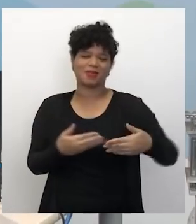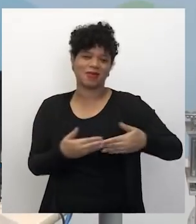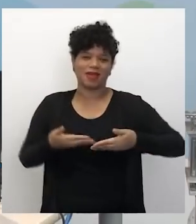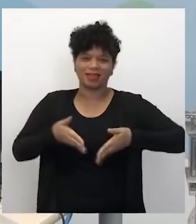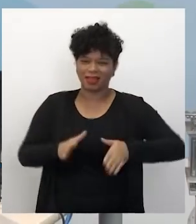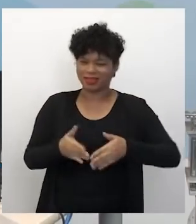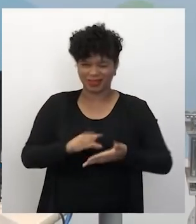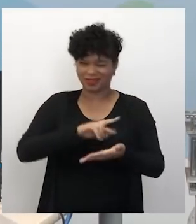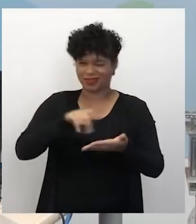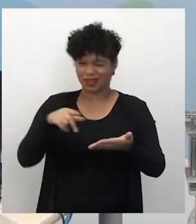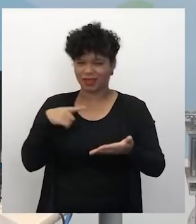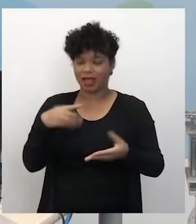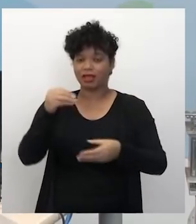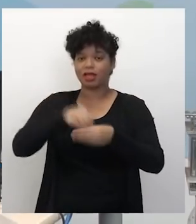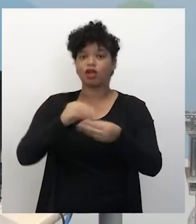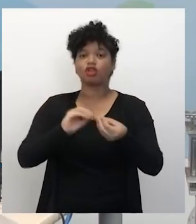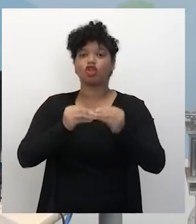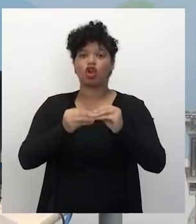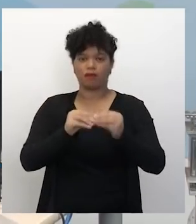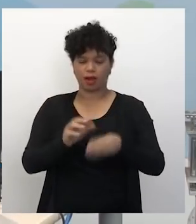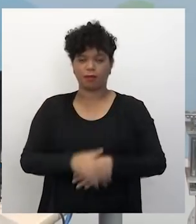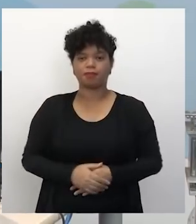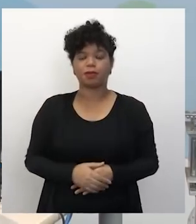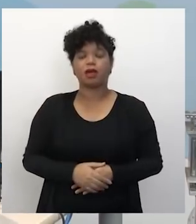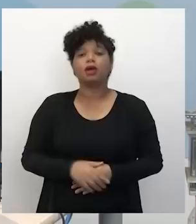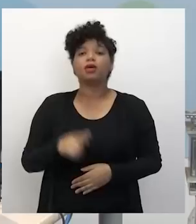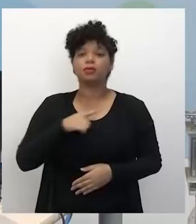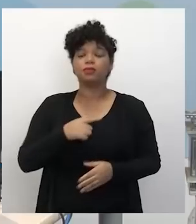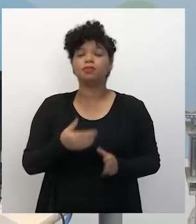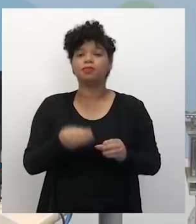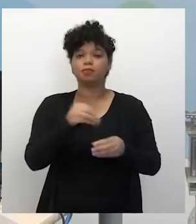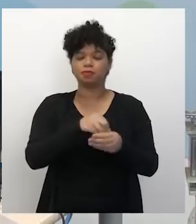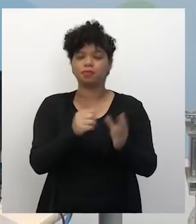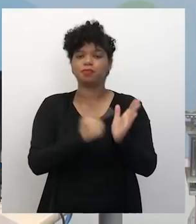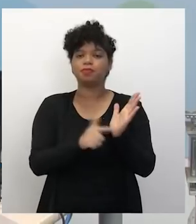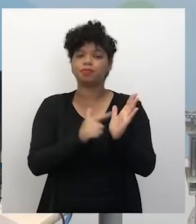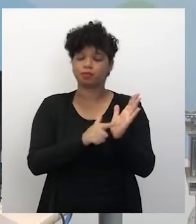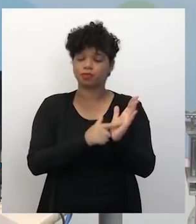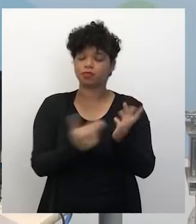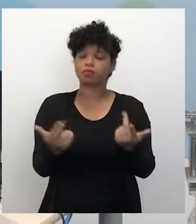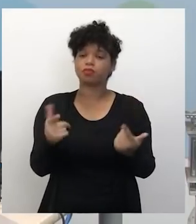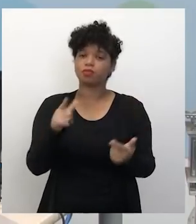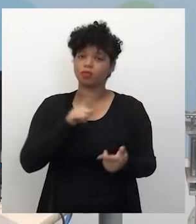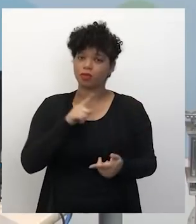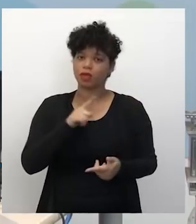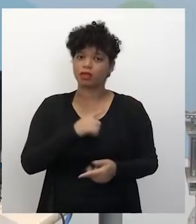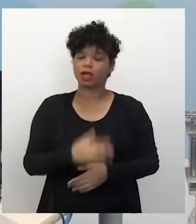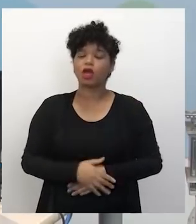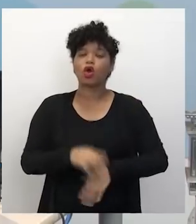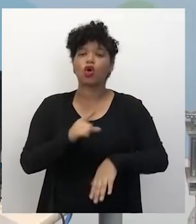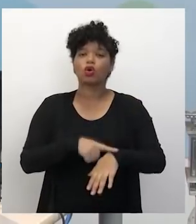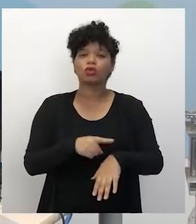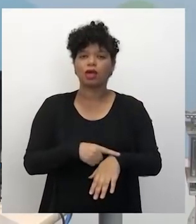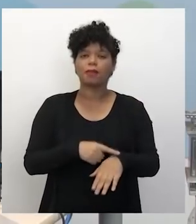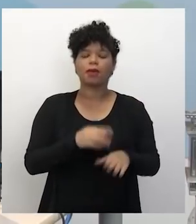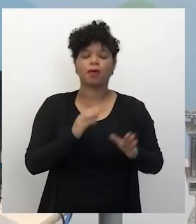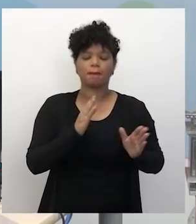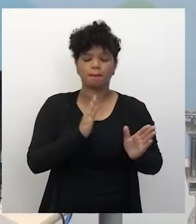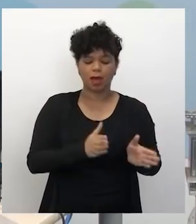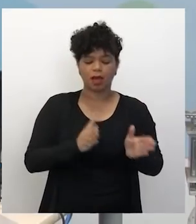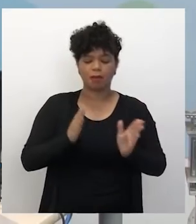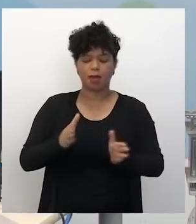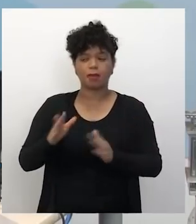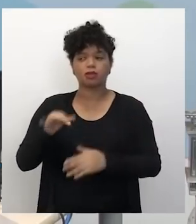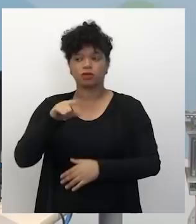E dentro do livro vão esses marcadores de tempo que nós chamamos, que em língua portuguesa vocês, se não